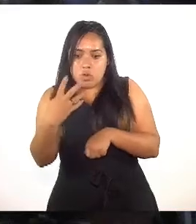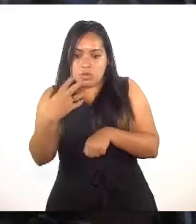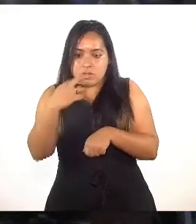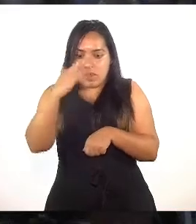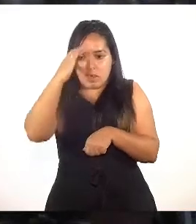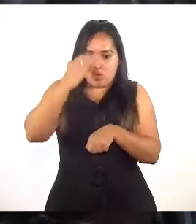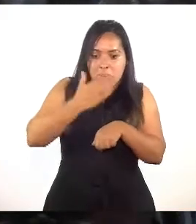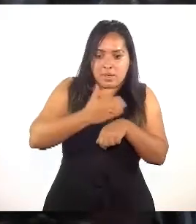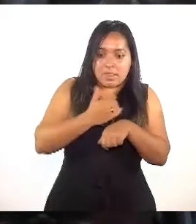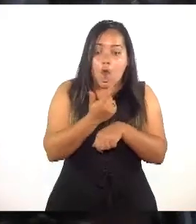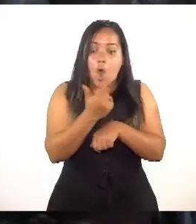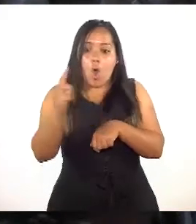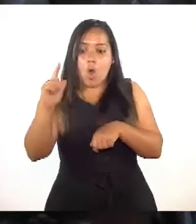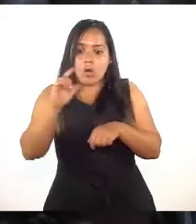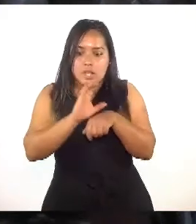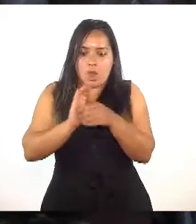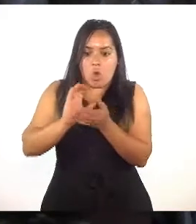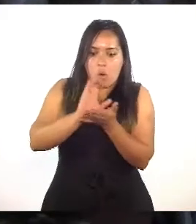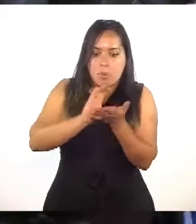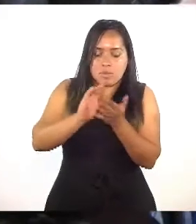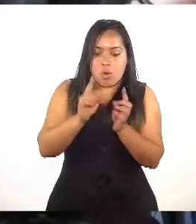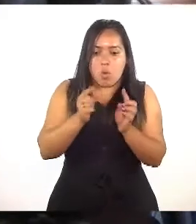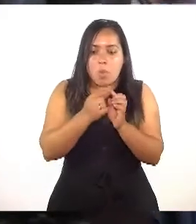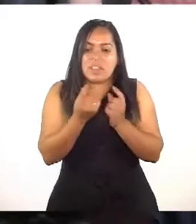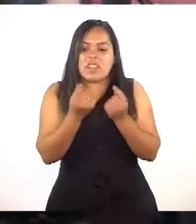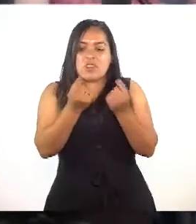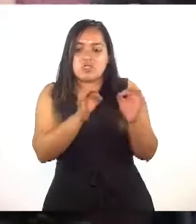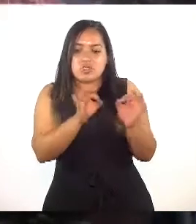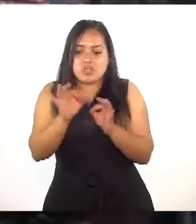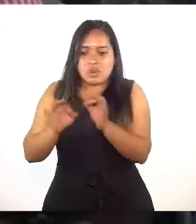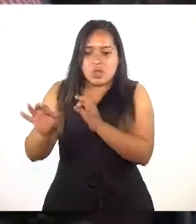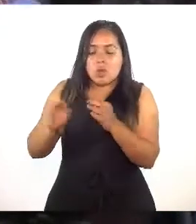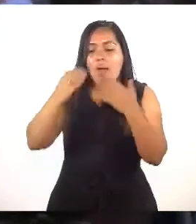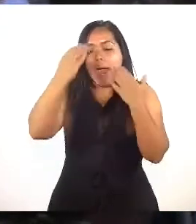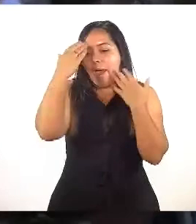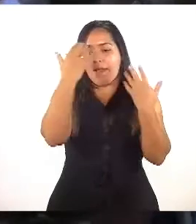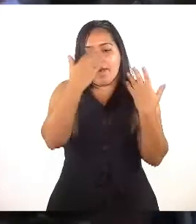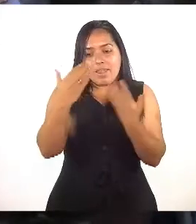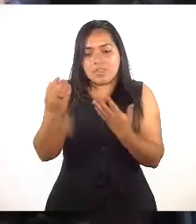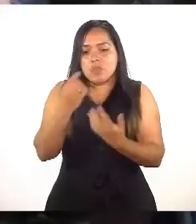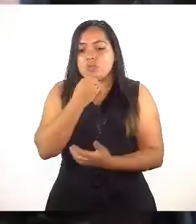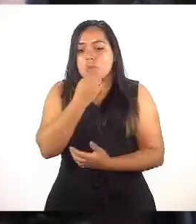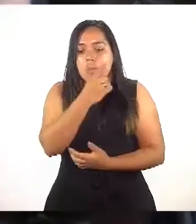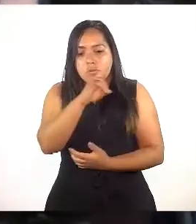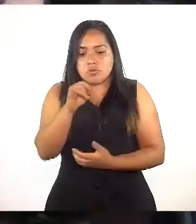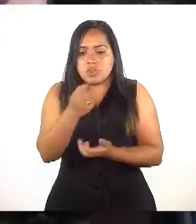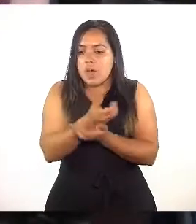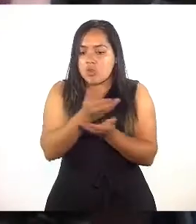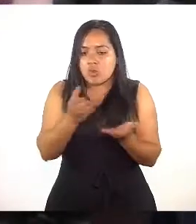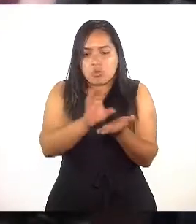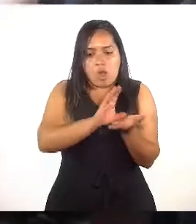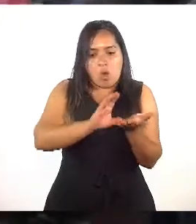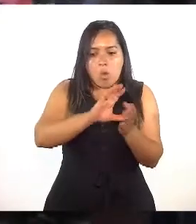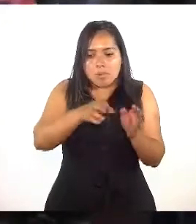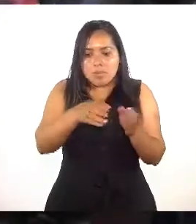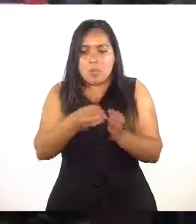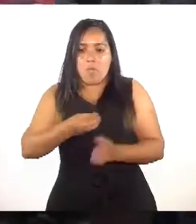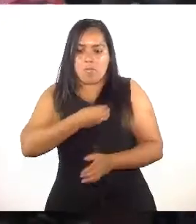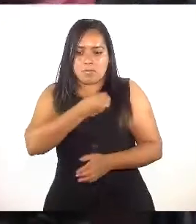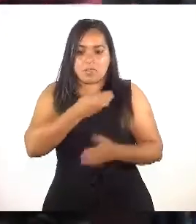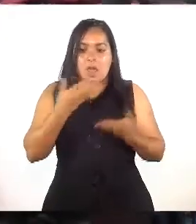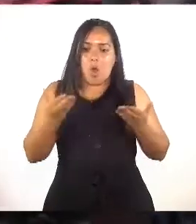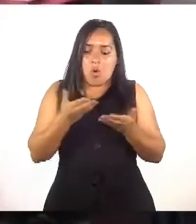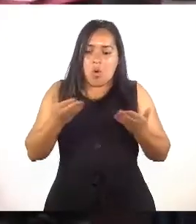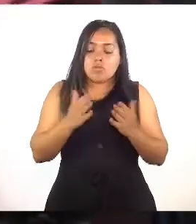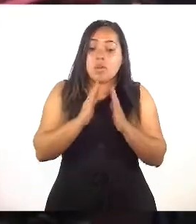Inicio a reunião de hoje dando um bom dia a todos, agradecendo a presença de toda a comissão.